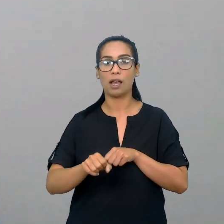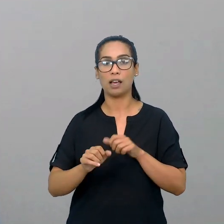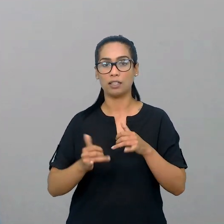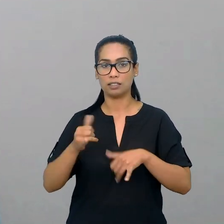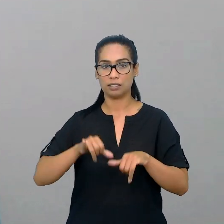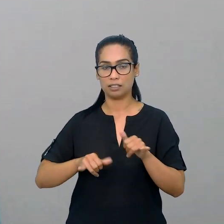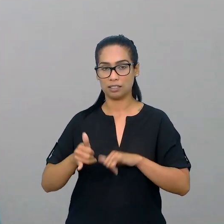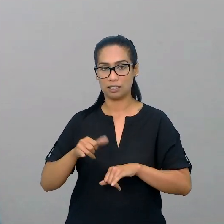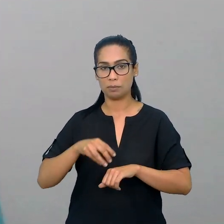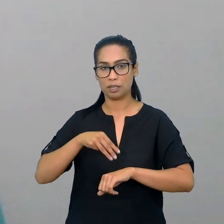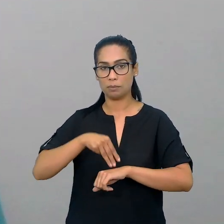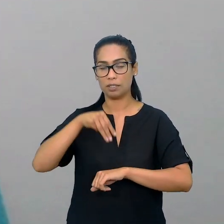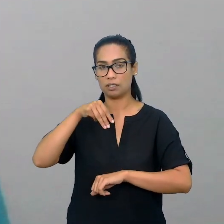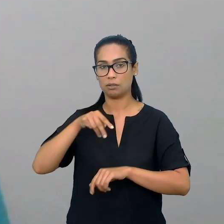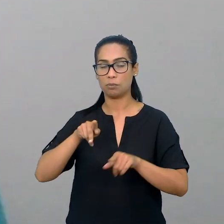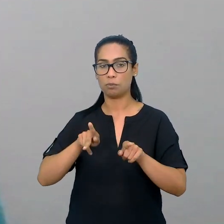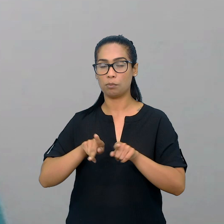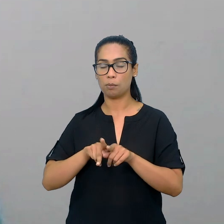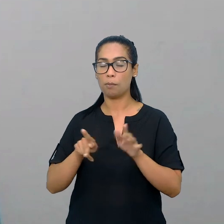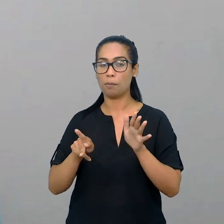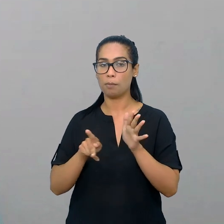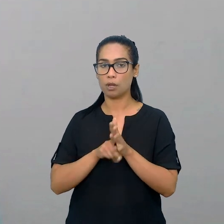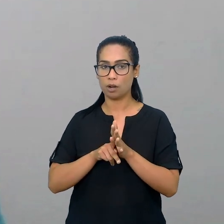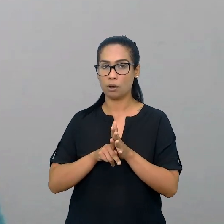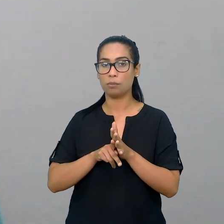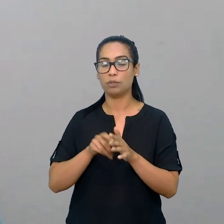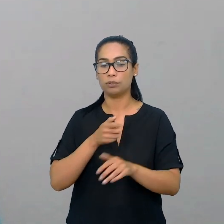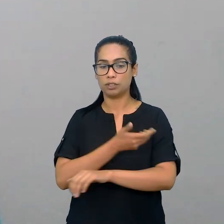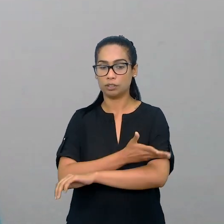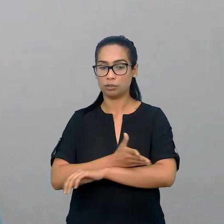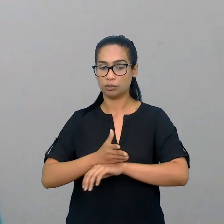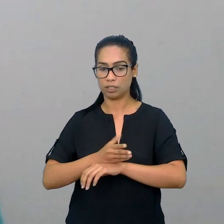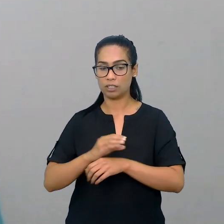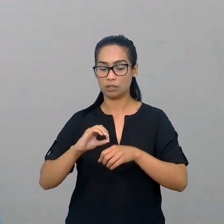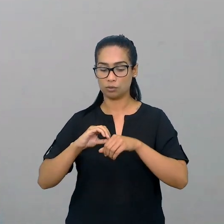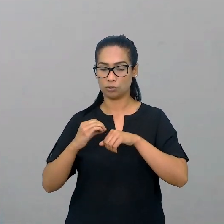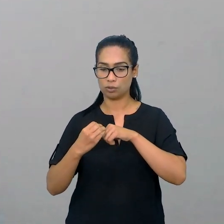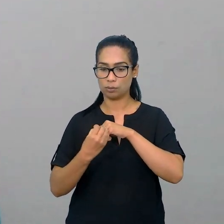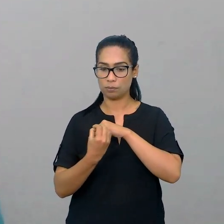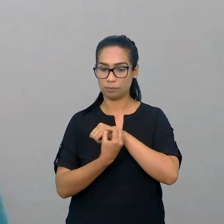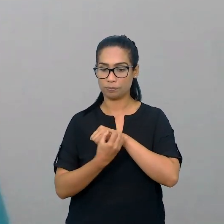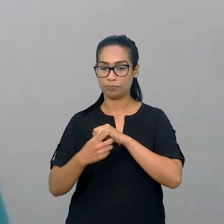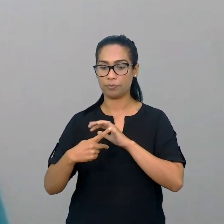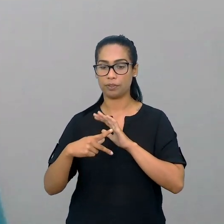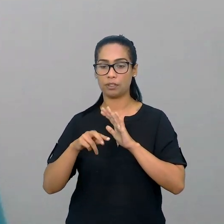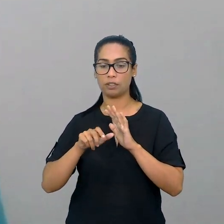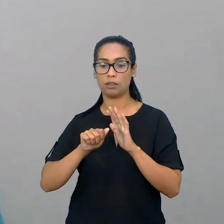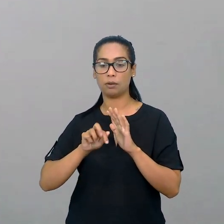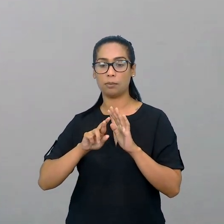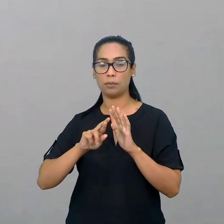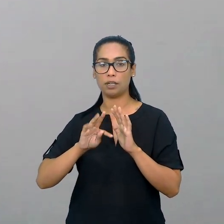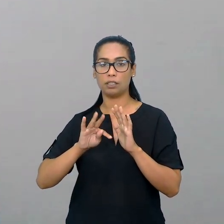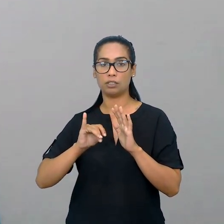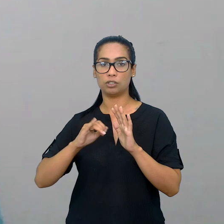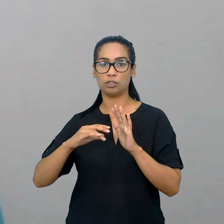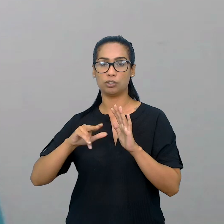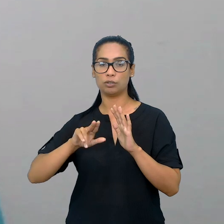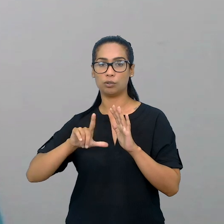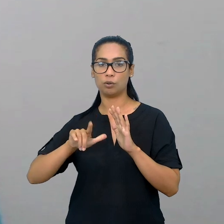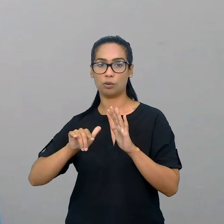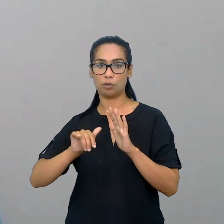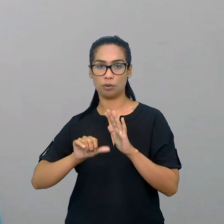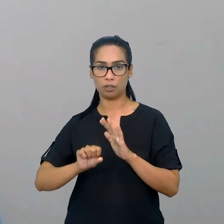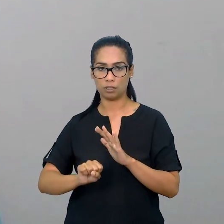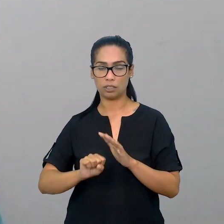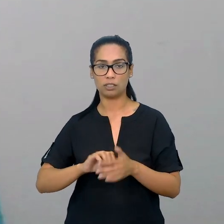em Educação na área de Física de Partículas. Ano passado eu trabalhava com as formações de Física e este ano eu trabalho com as